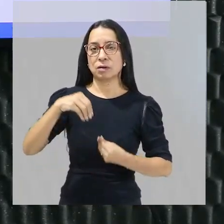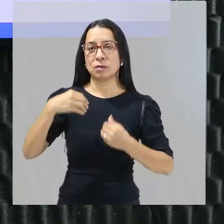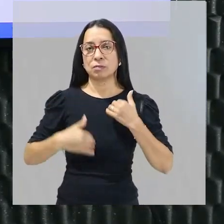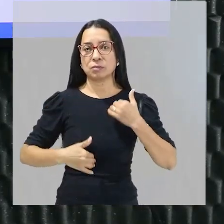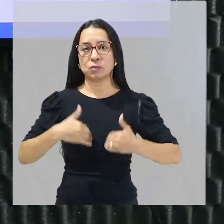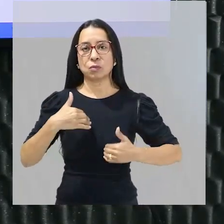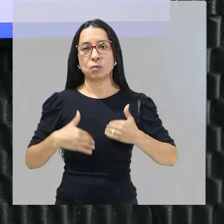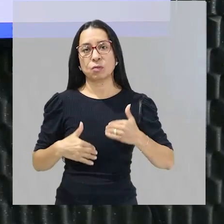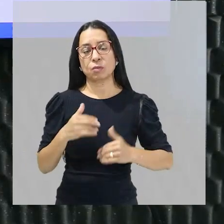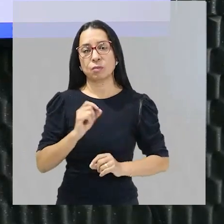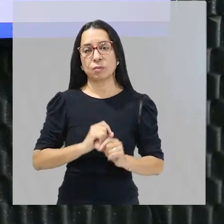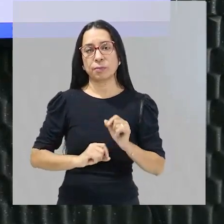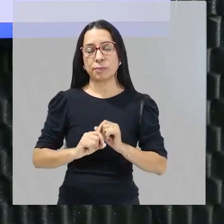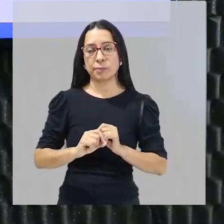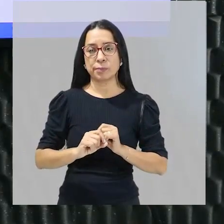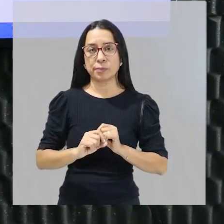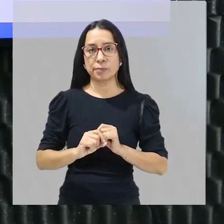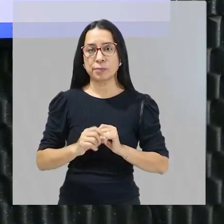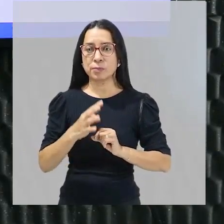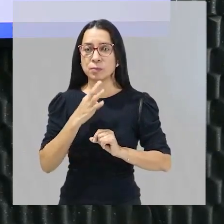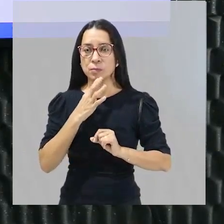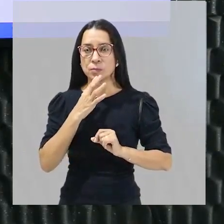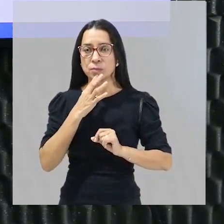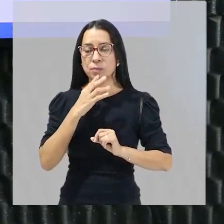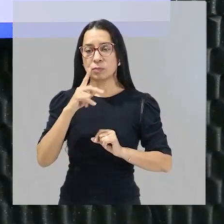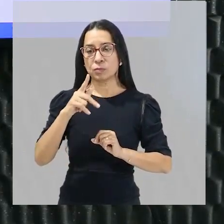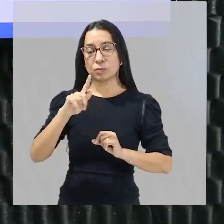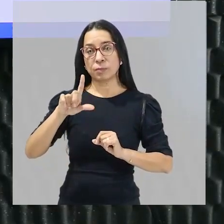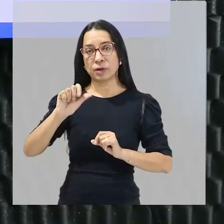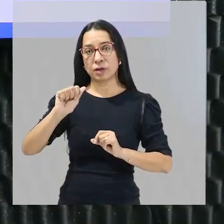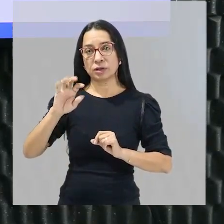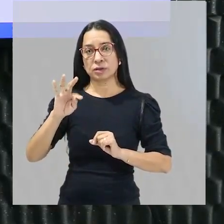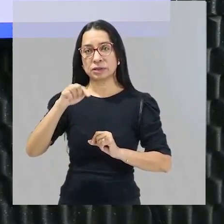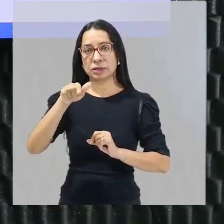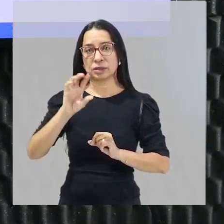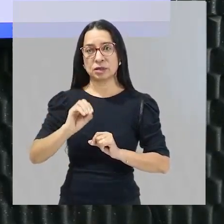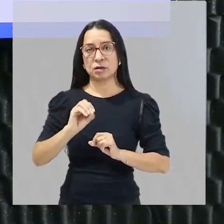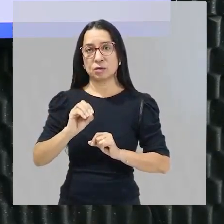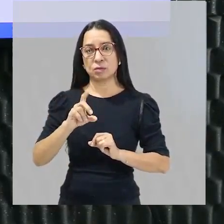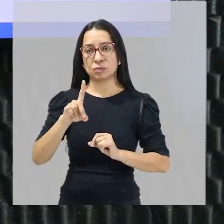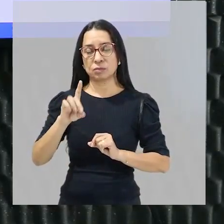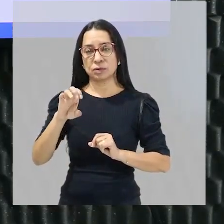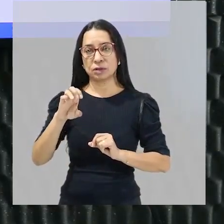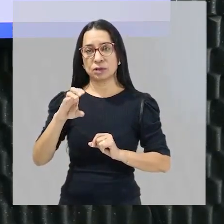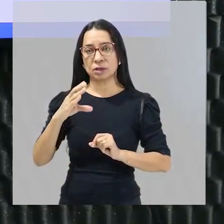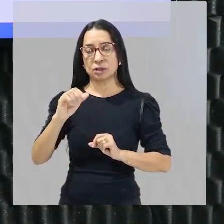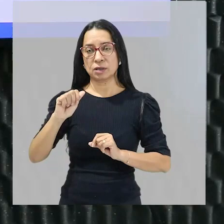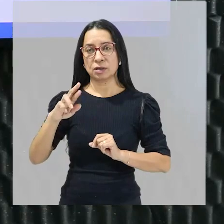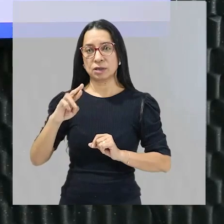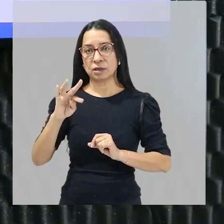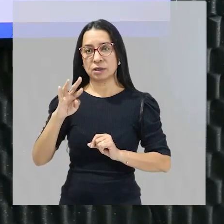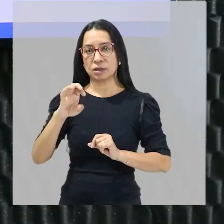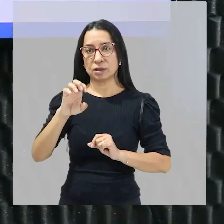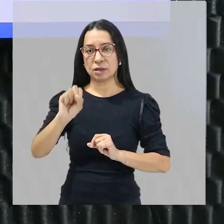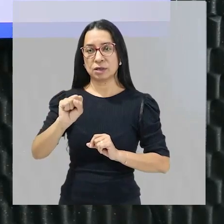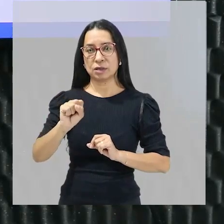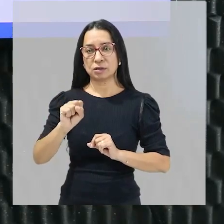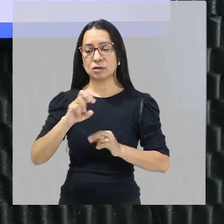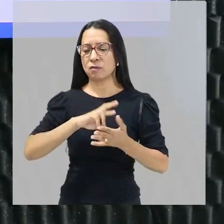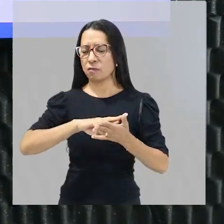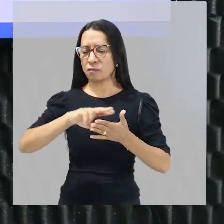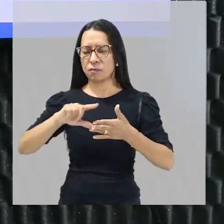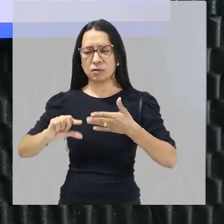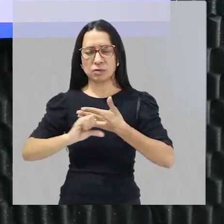e a alma, nos conhecimentos platônicos, Descartes, Santo Agostinho, São Tomás de